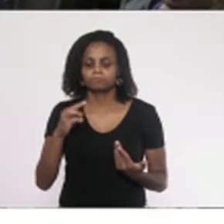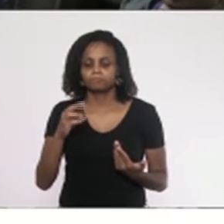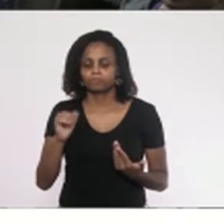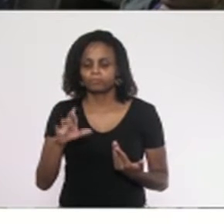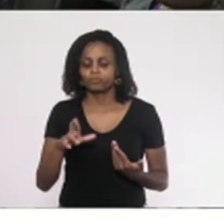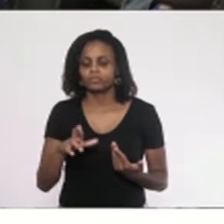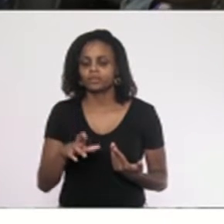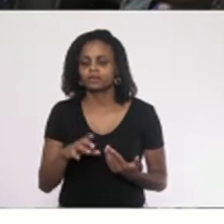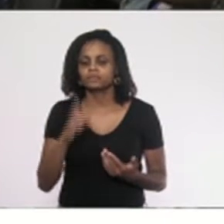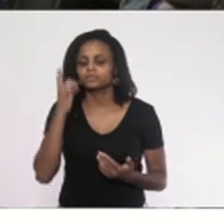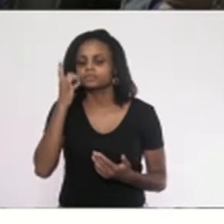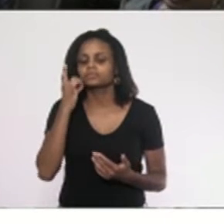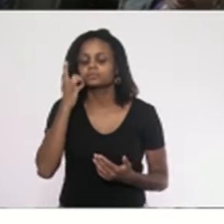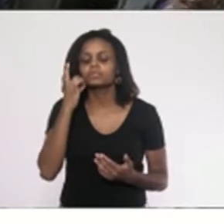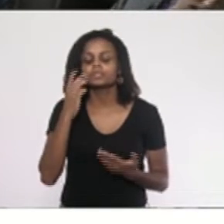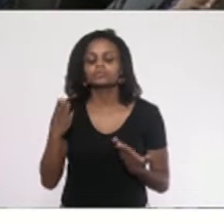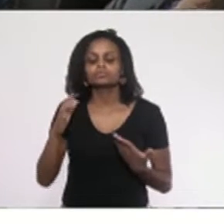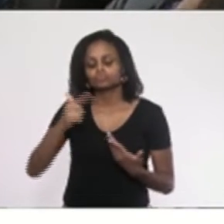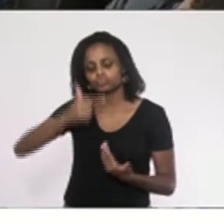Deputado Luiz Paulo.